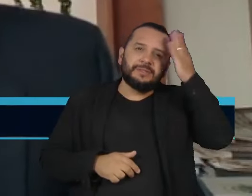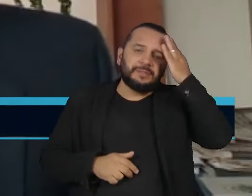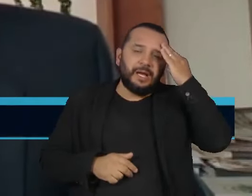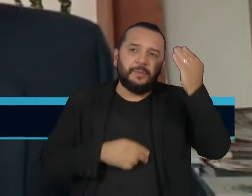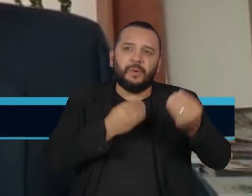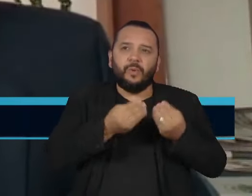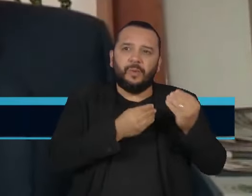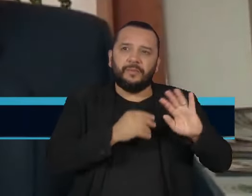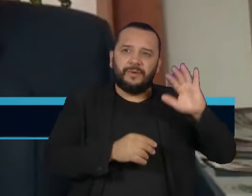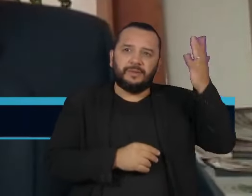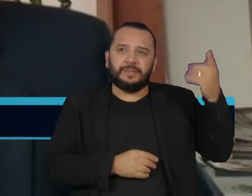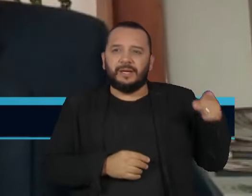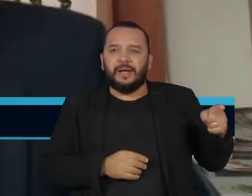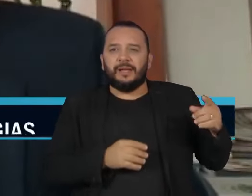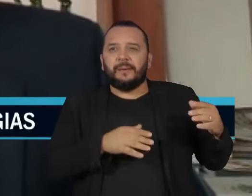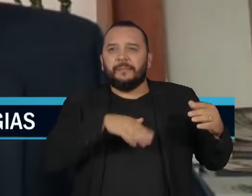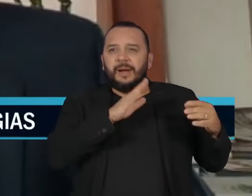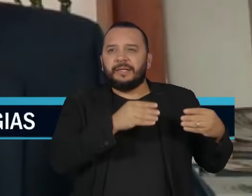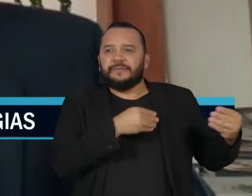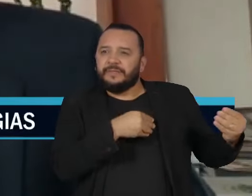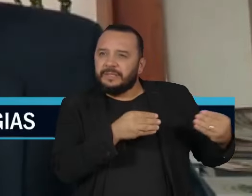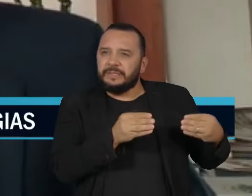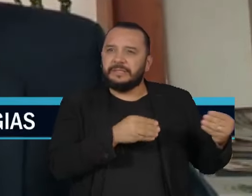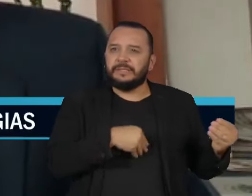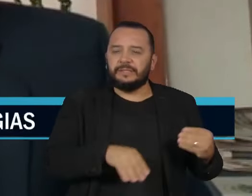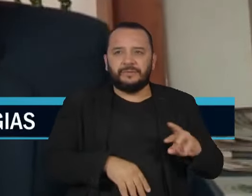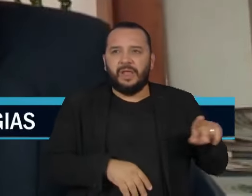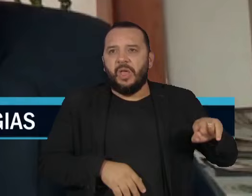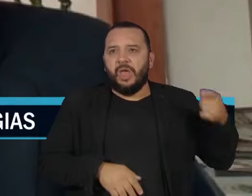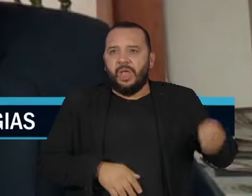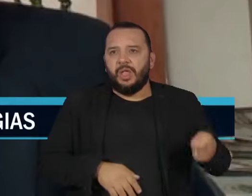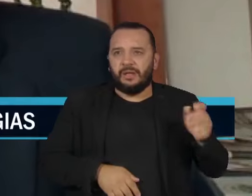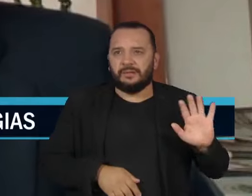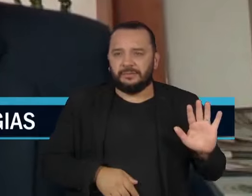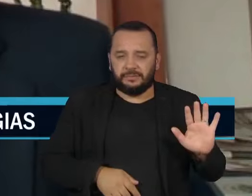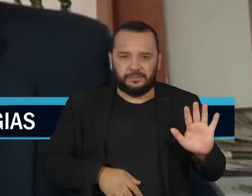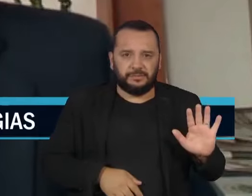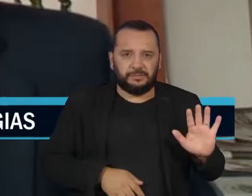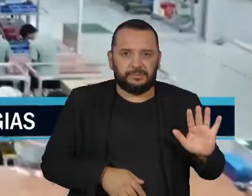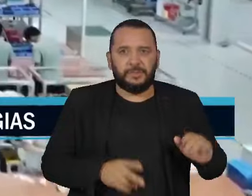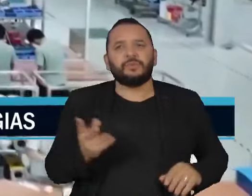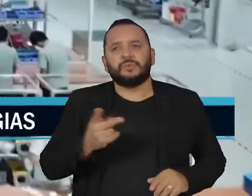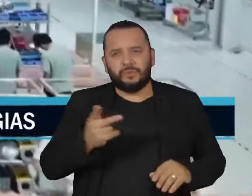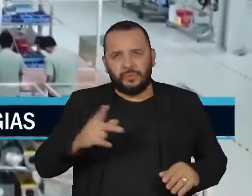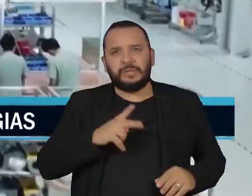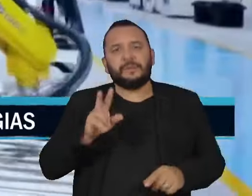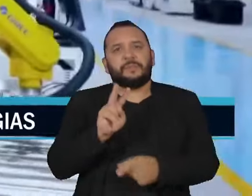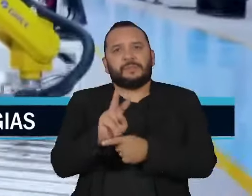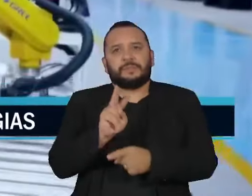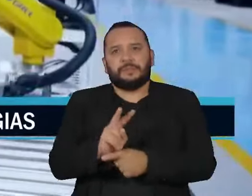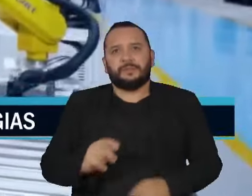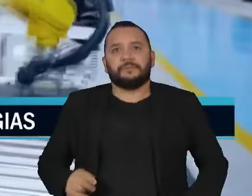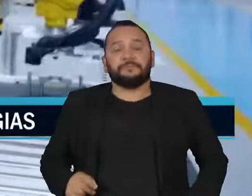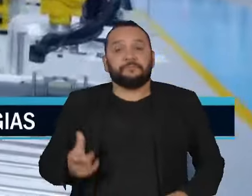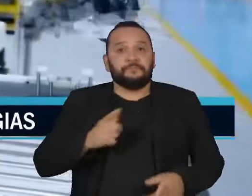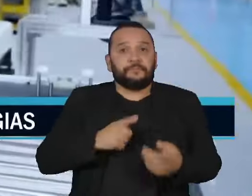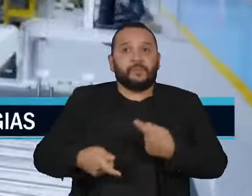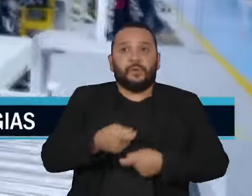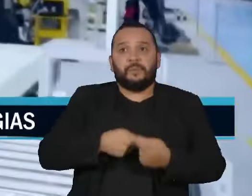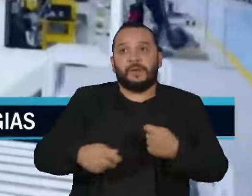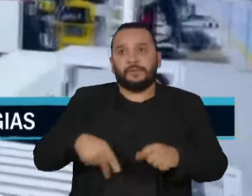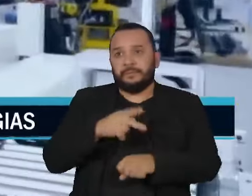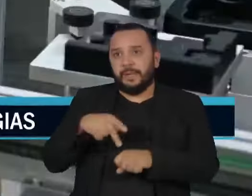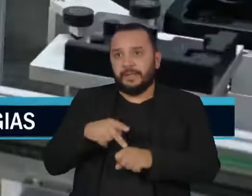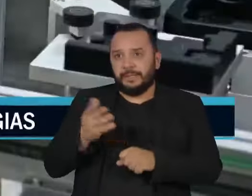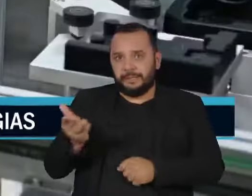e menos intensa do ponto de vista protecionista. Ambos seriam protecionistas. Do lado do comércio exterior, eles